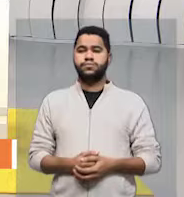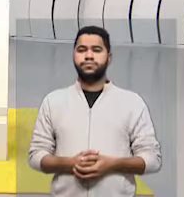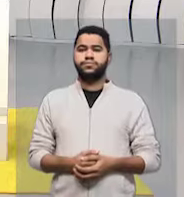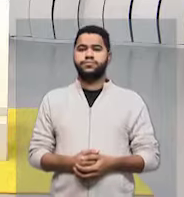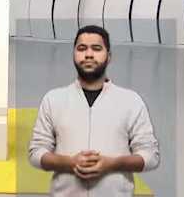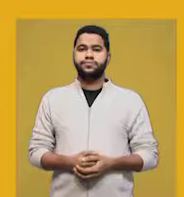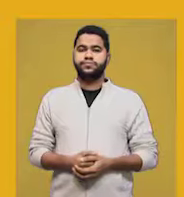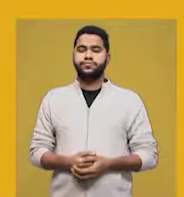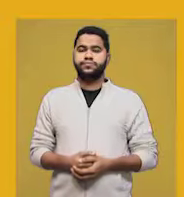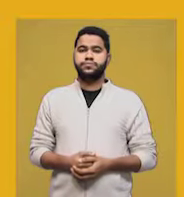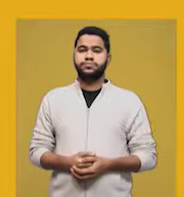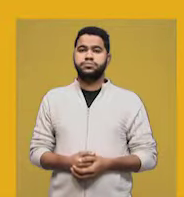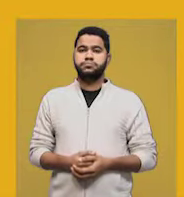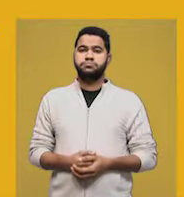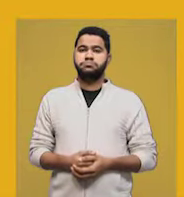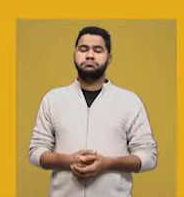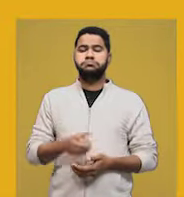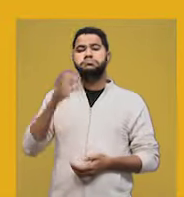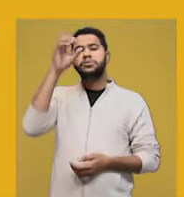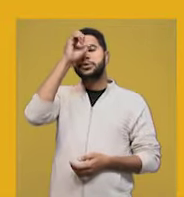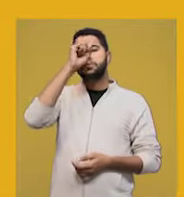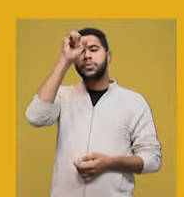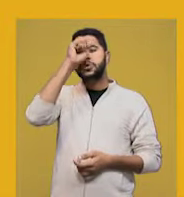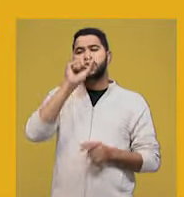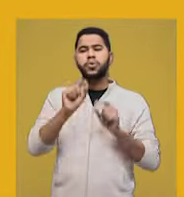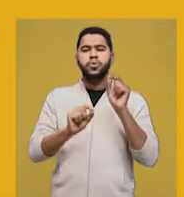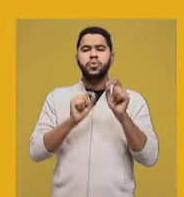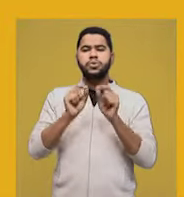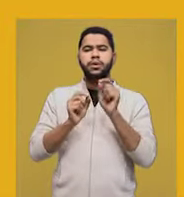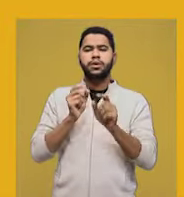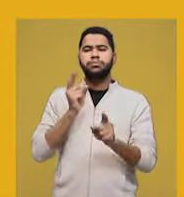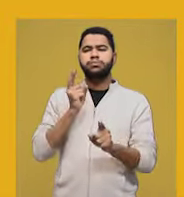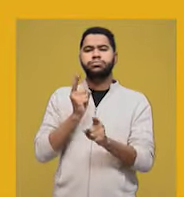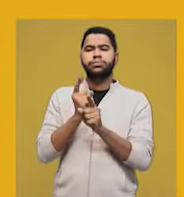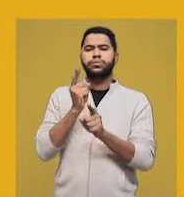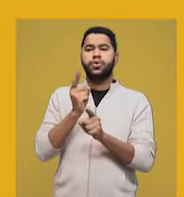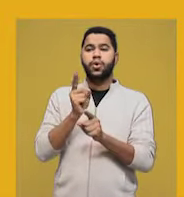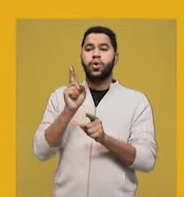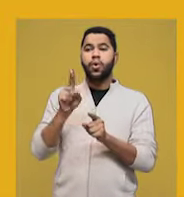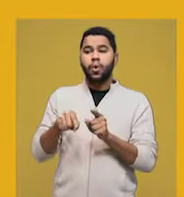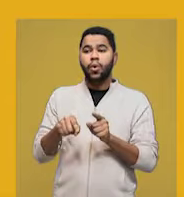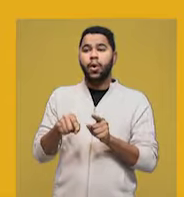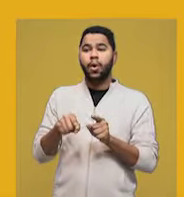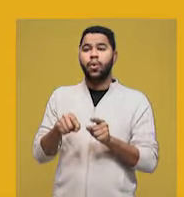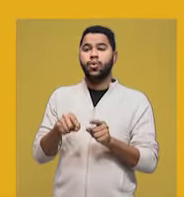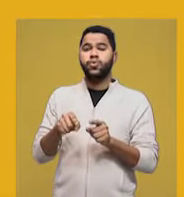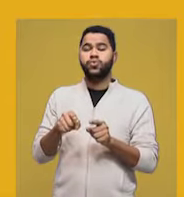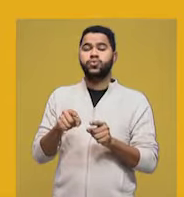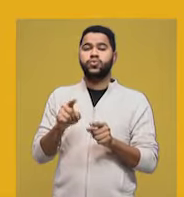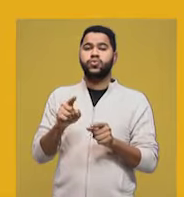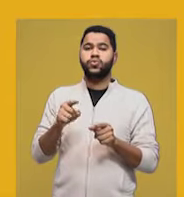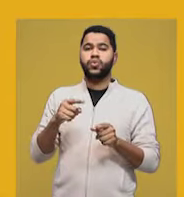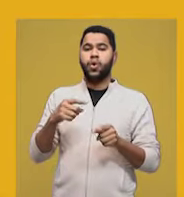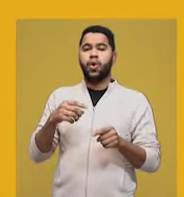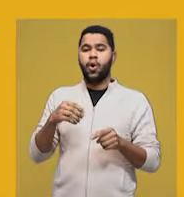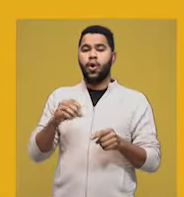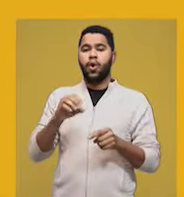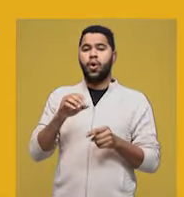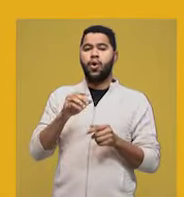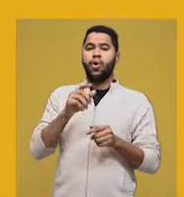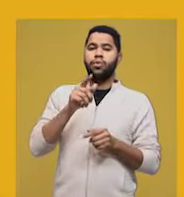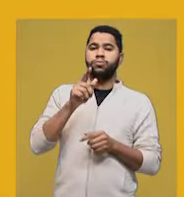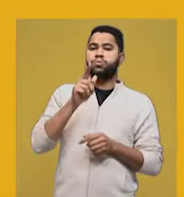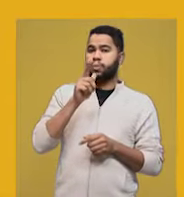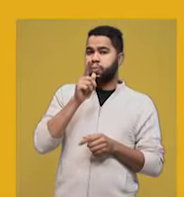Vamos lá. O que queremos aprender na aula de hoje? Identificar os órgãos sexuais masculinos, compreender